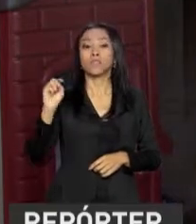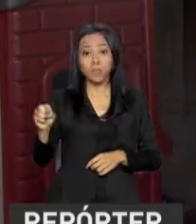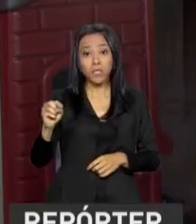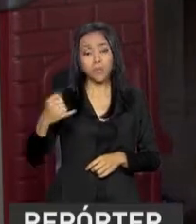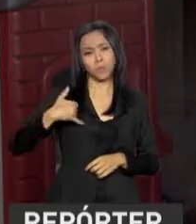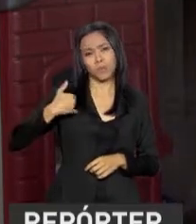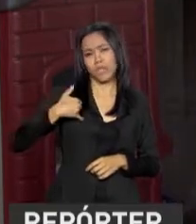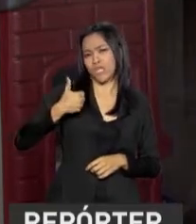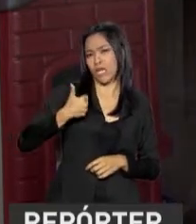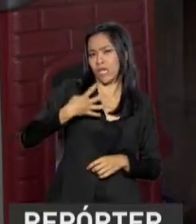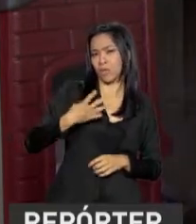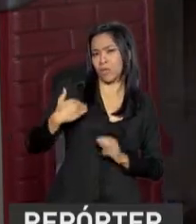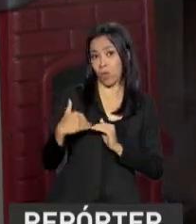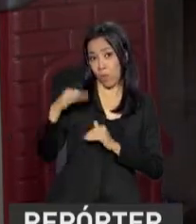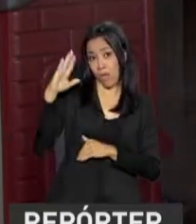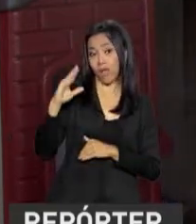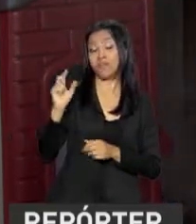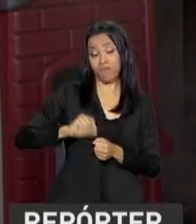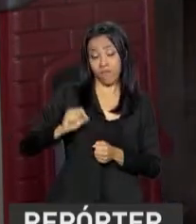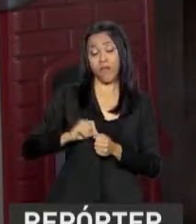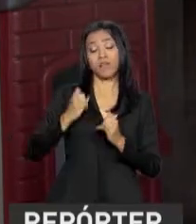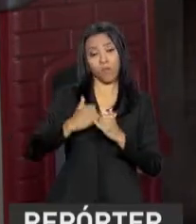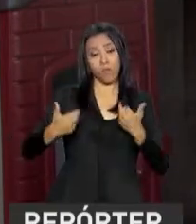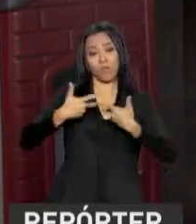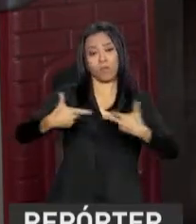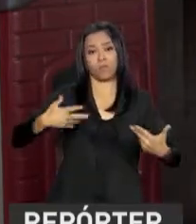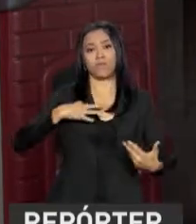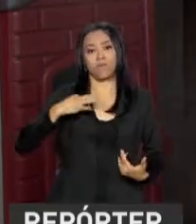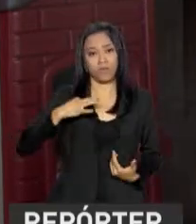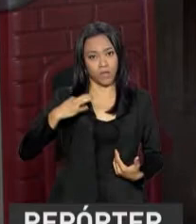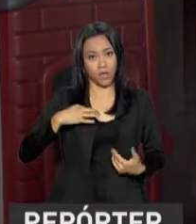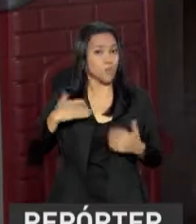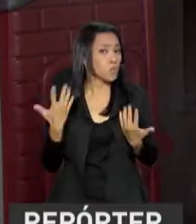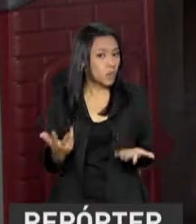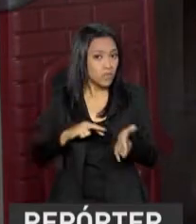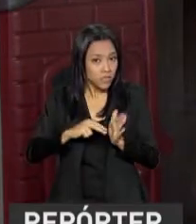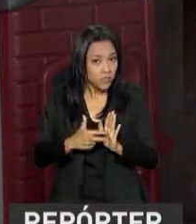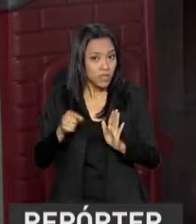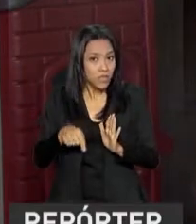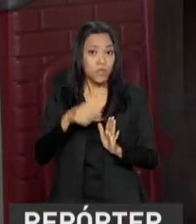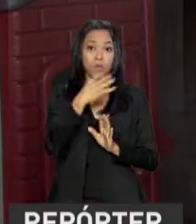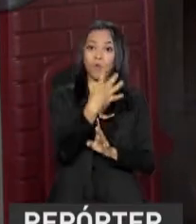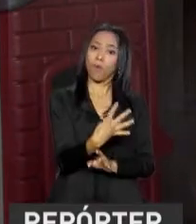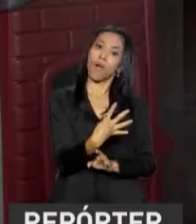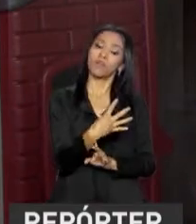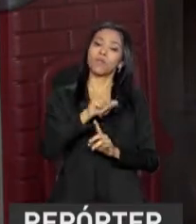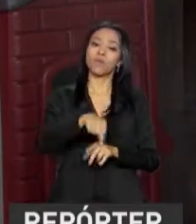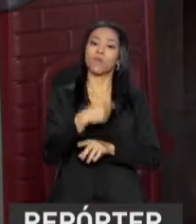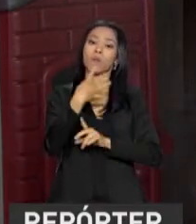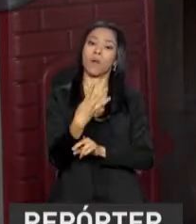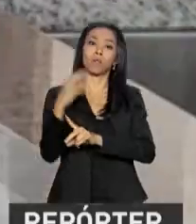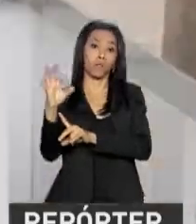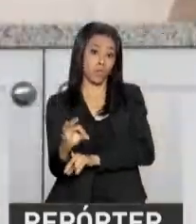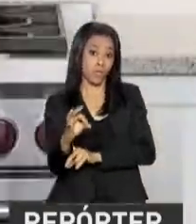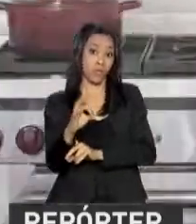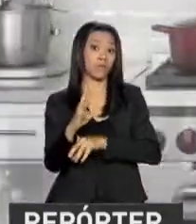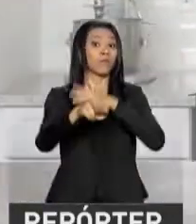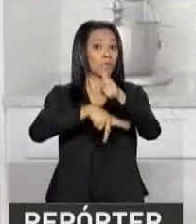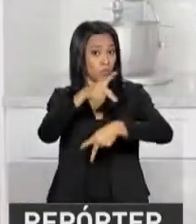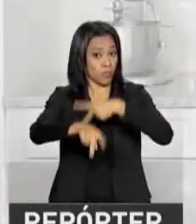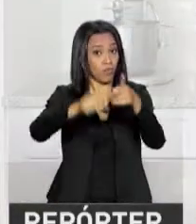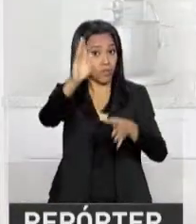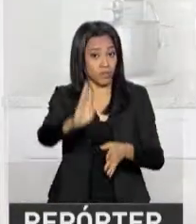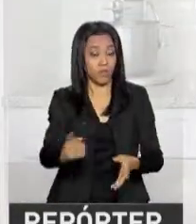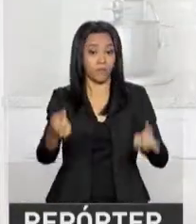anos ou mais disseram fazer alguma atividade voluntária ou seja 4,4 por cento da população segundo a